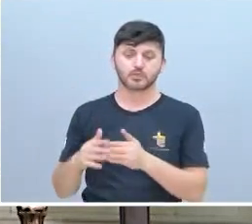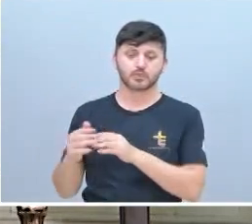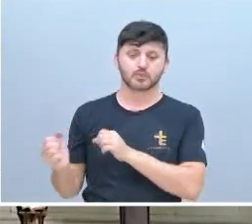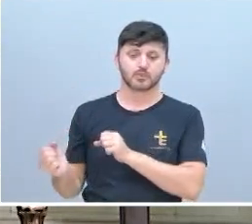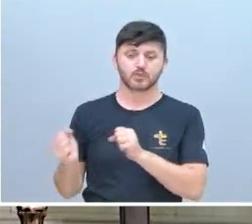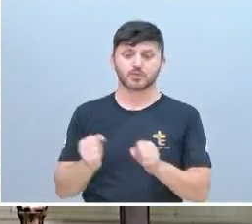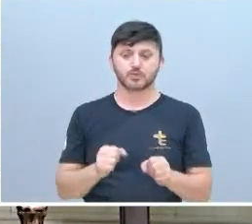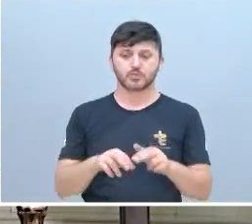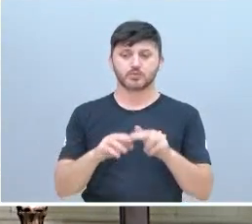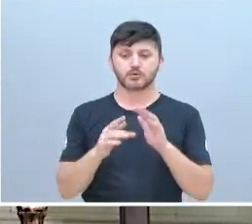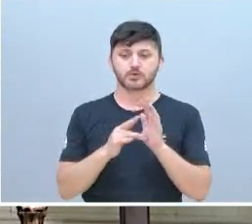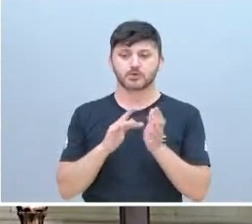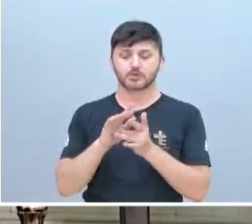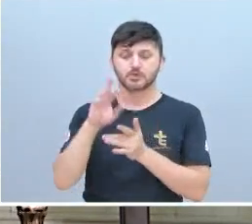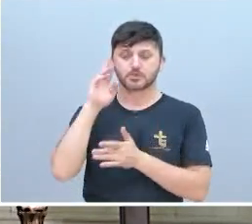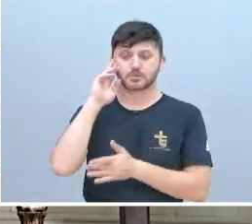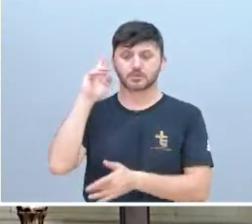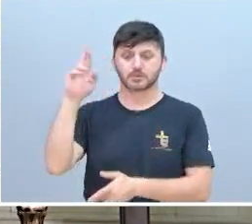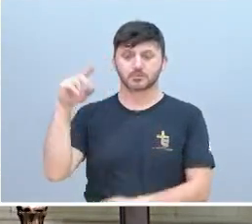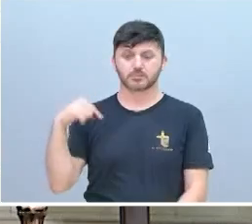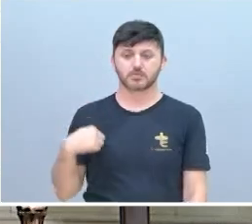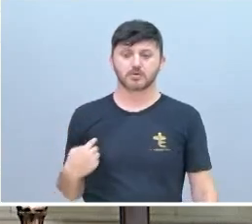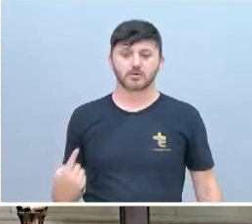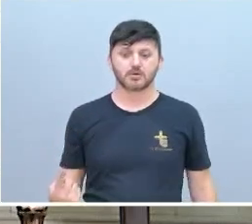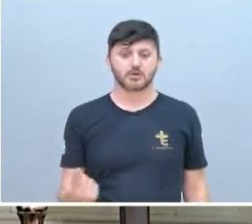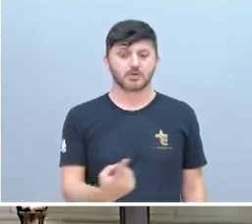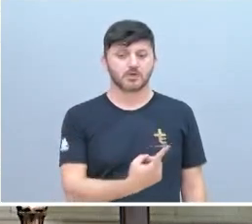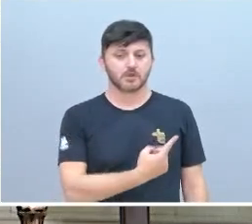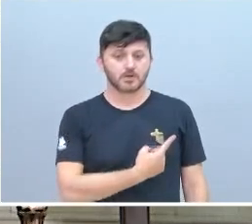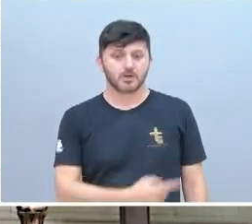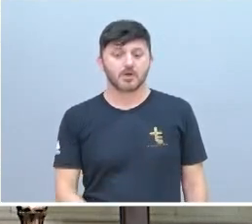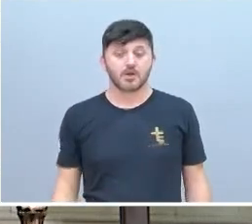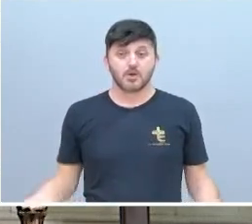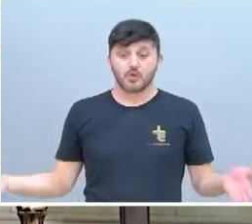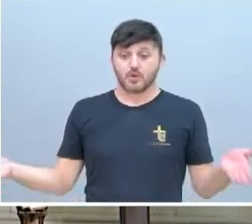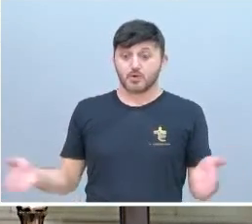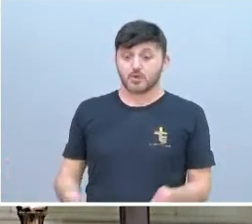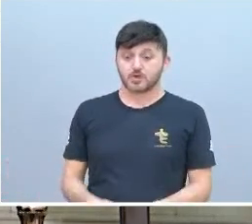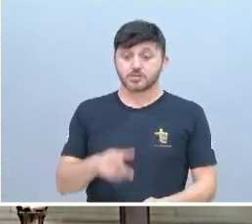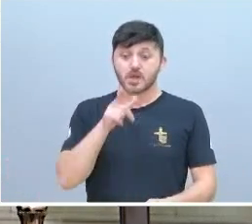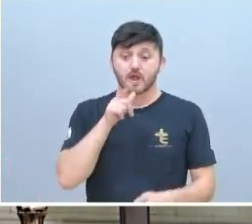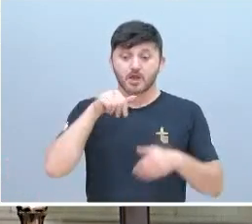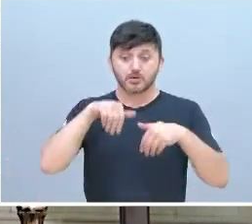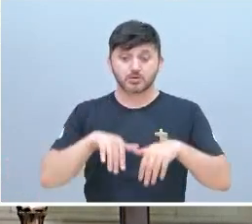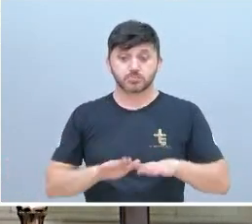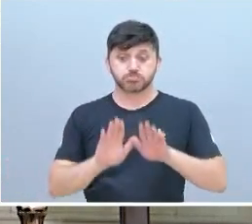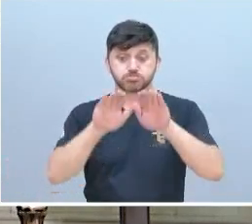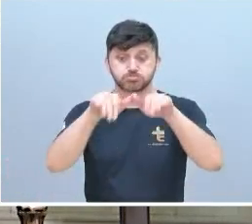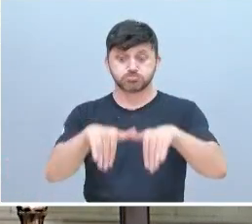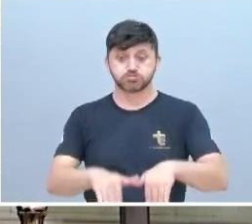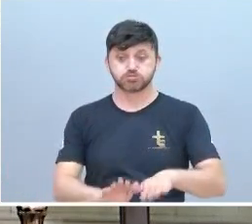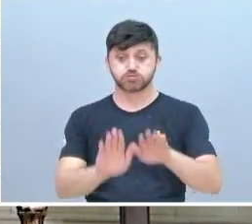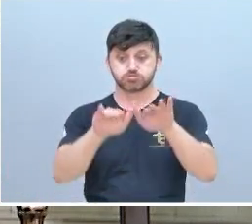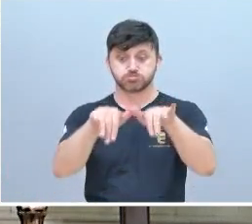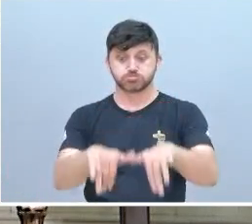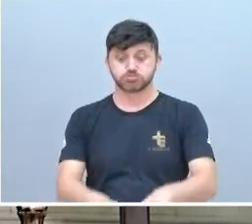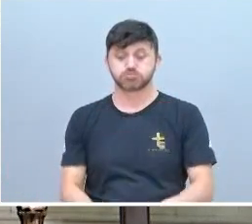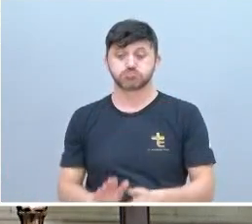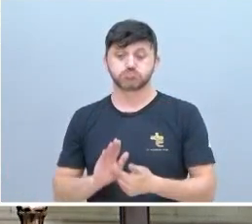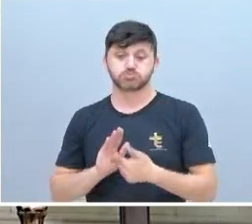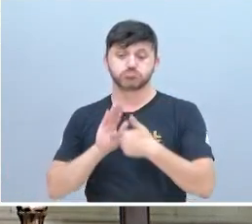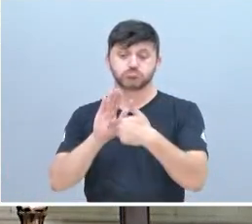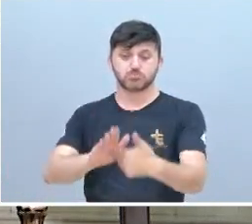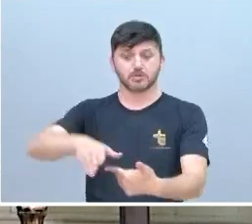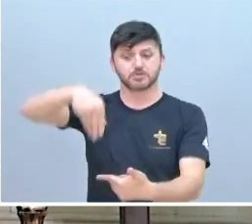por Cristo Senhor nosso, hoje nas águas do Rio Jordão revelais o nosso batismo